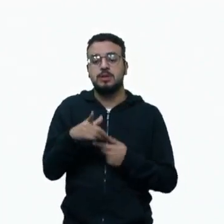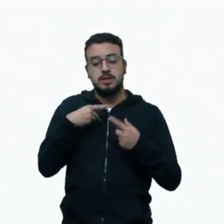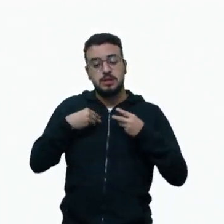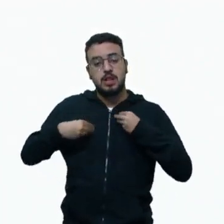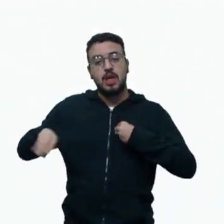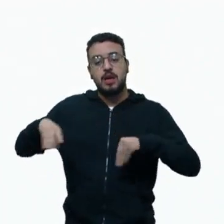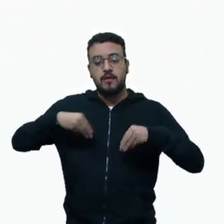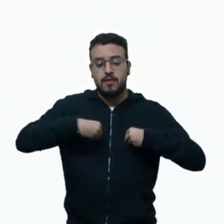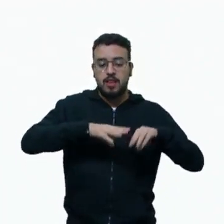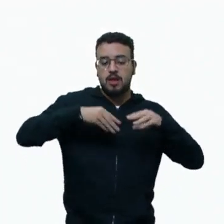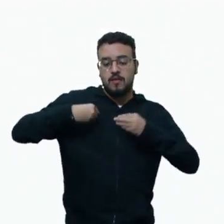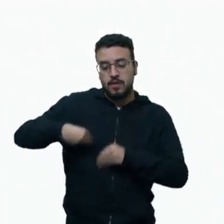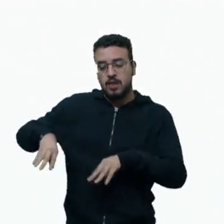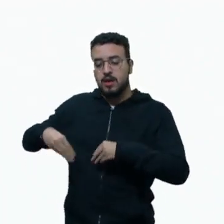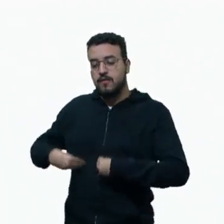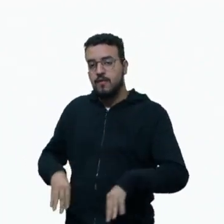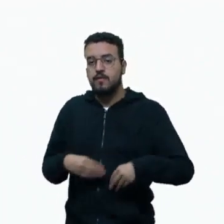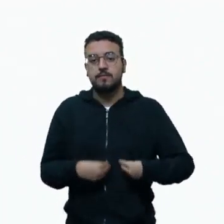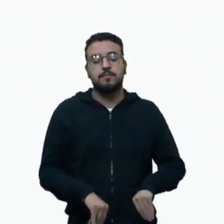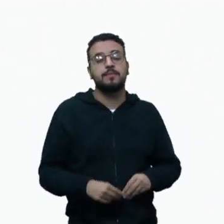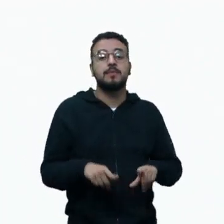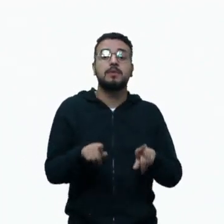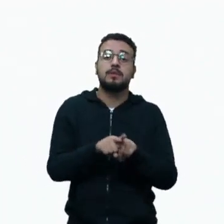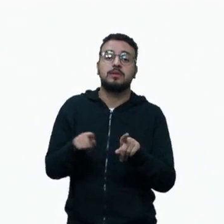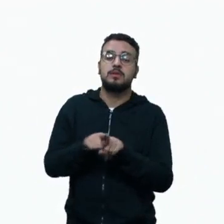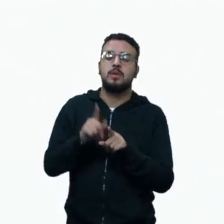transporte e a proteção.